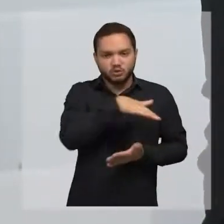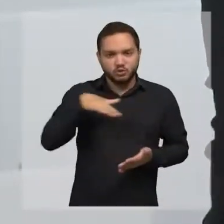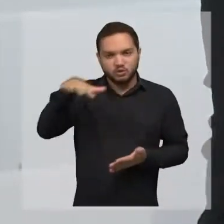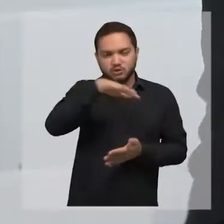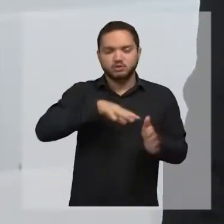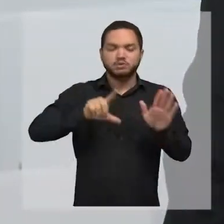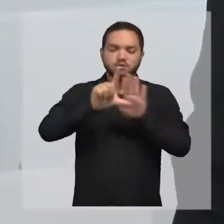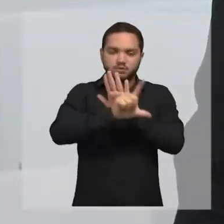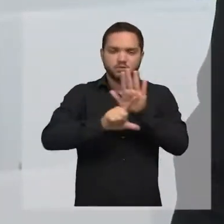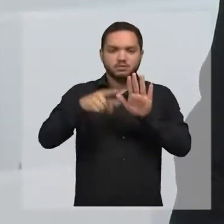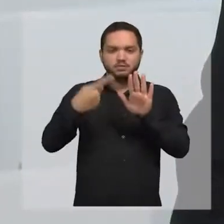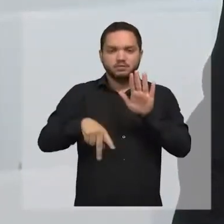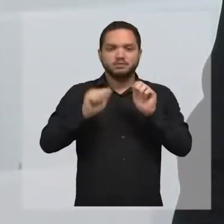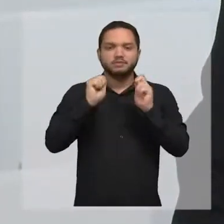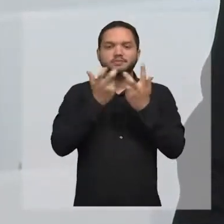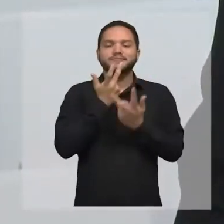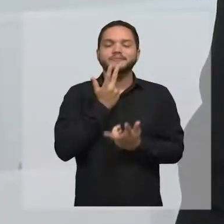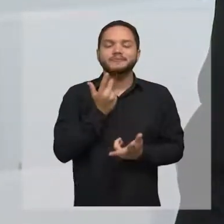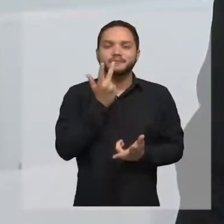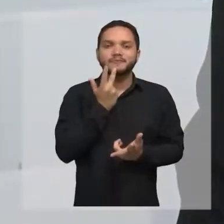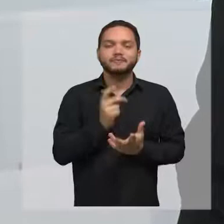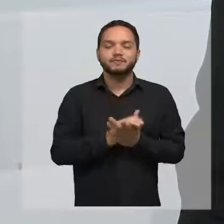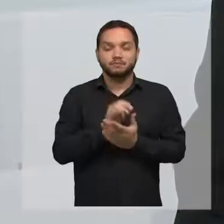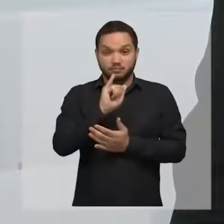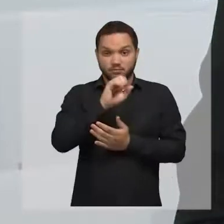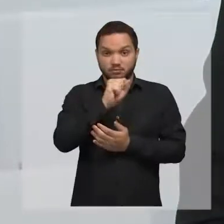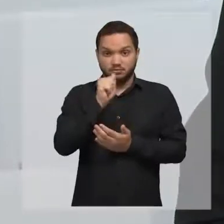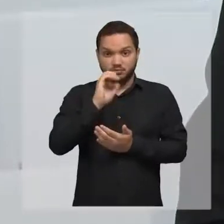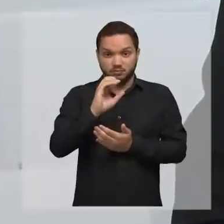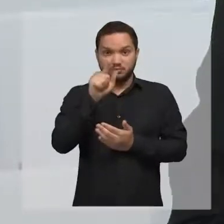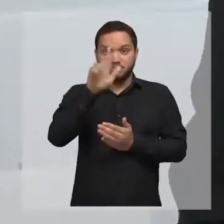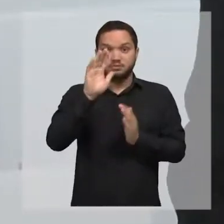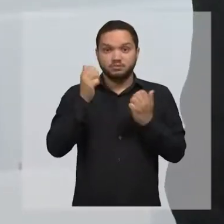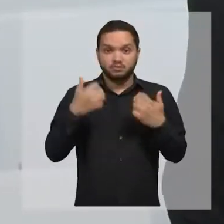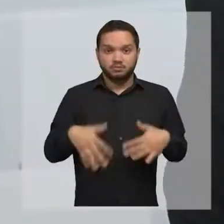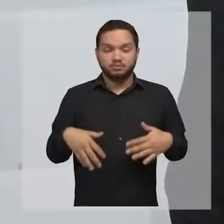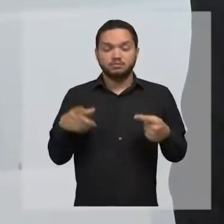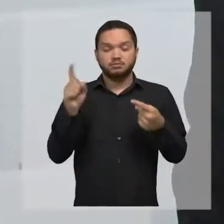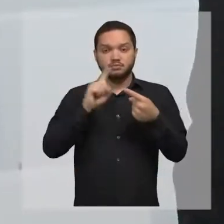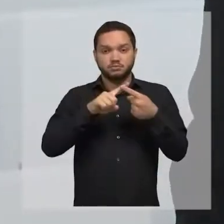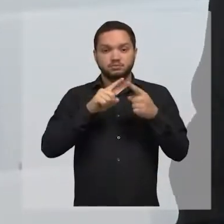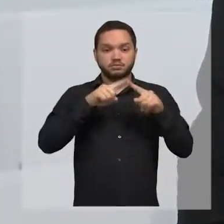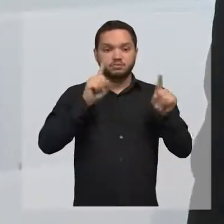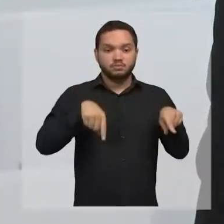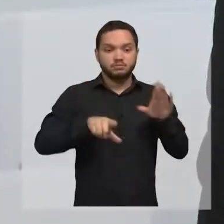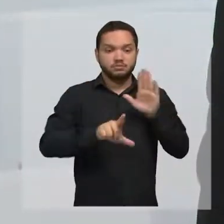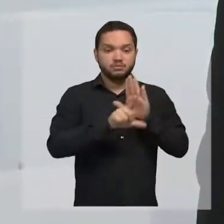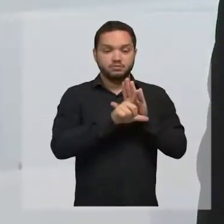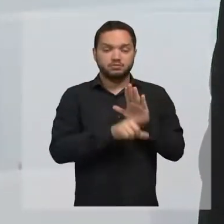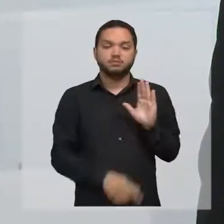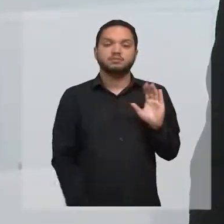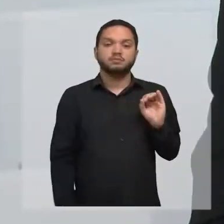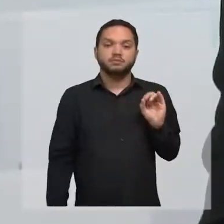coordenador geral legislativo da Câmara Municipal de Fortaleza, o doutor Isaac Holanda, falou sobre dois: o projeto